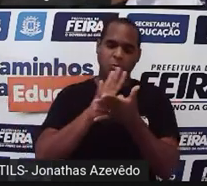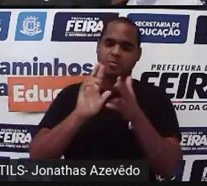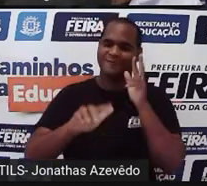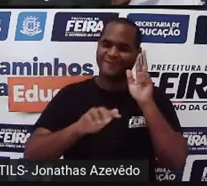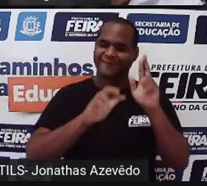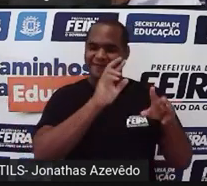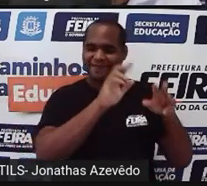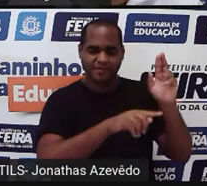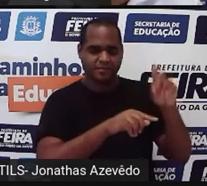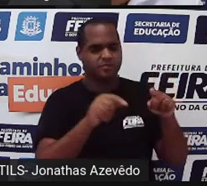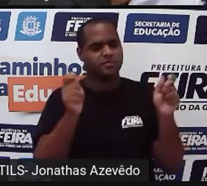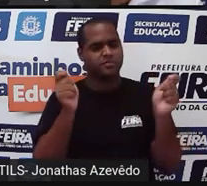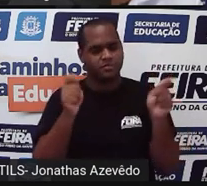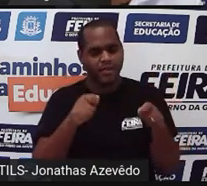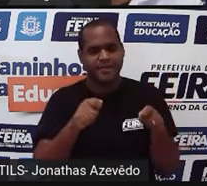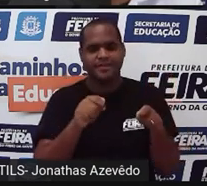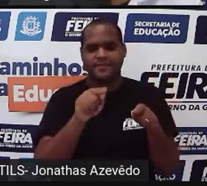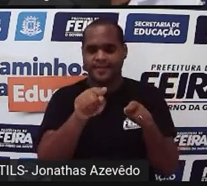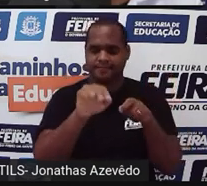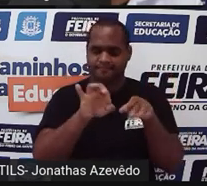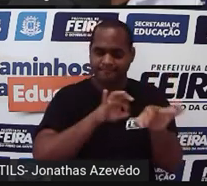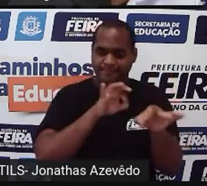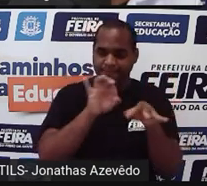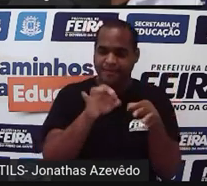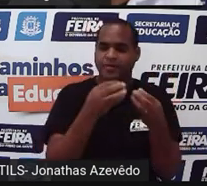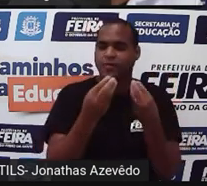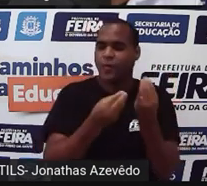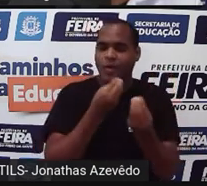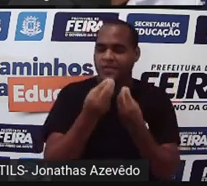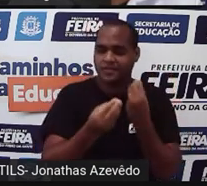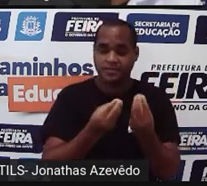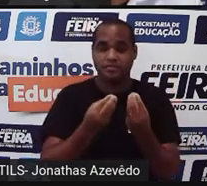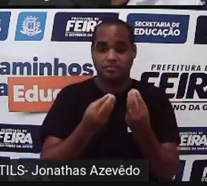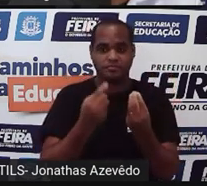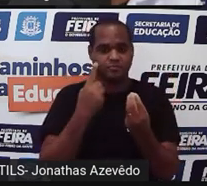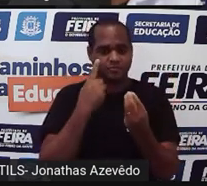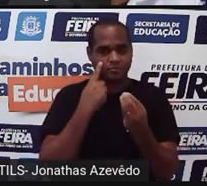diferentes, e essa daqui é organizando através de um